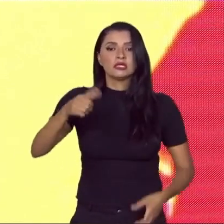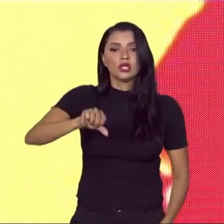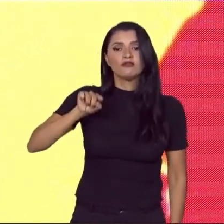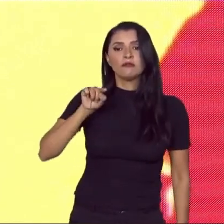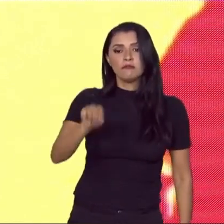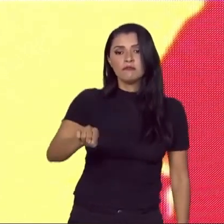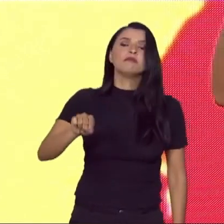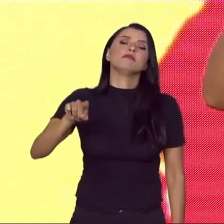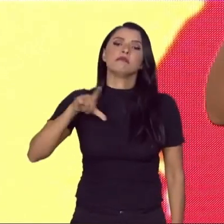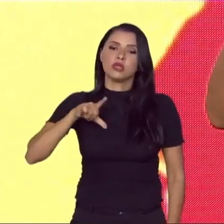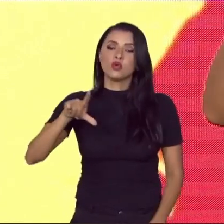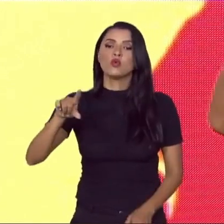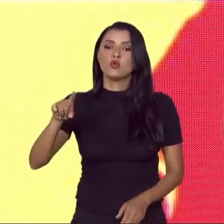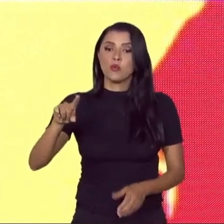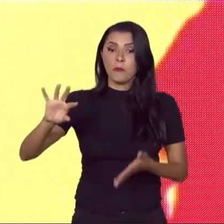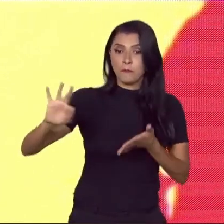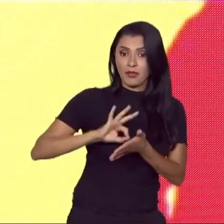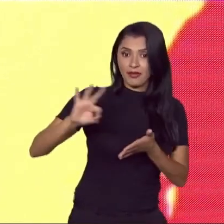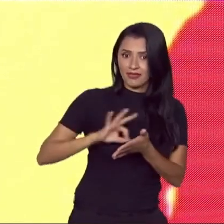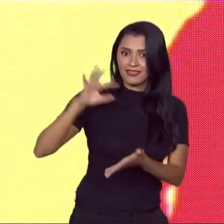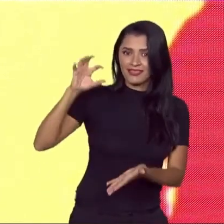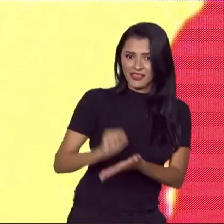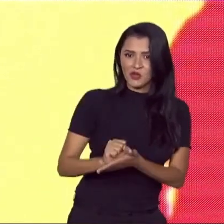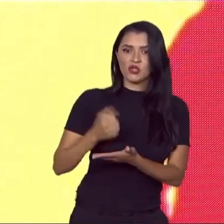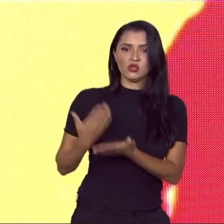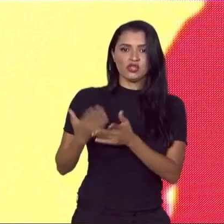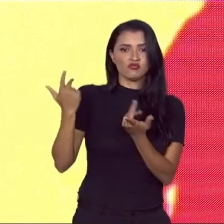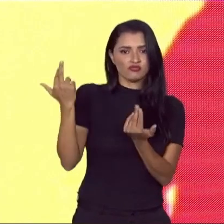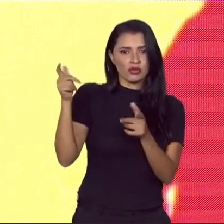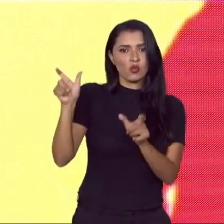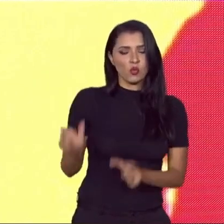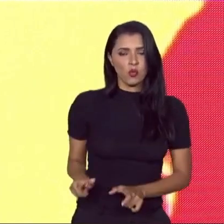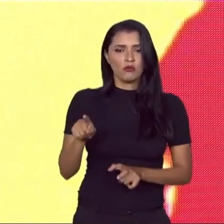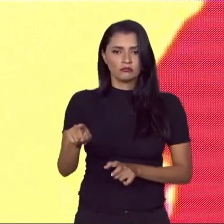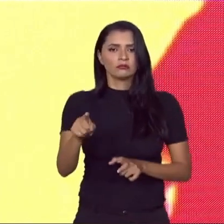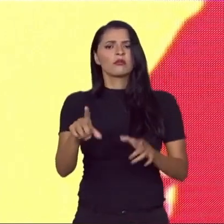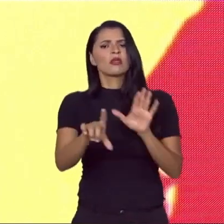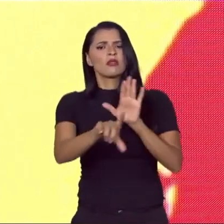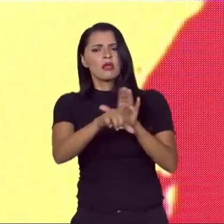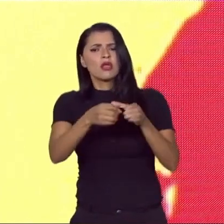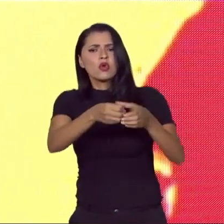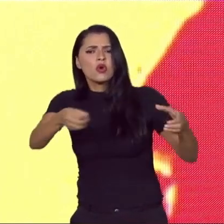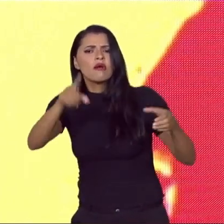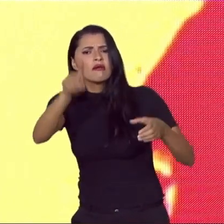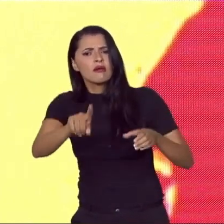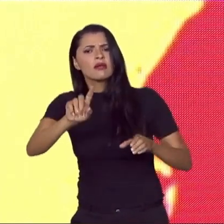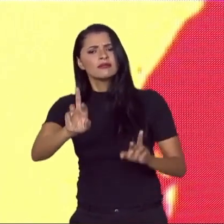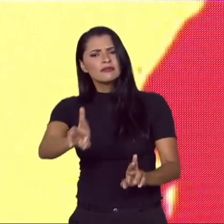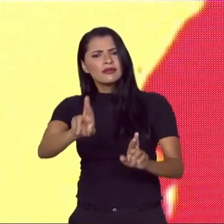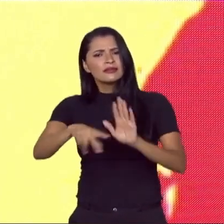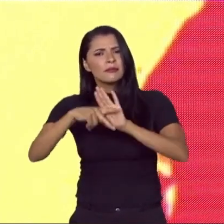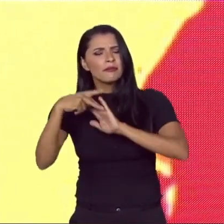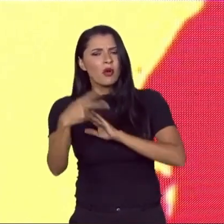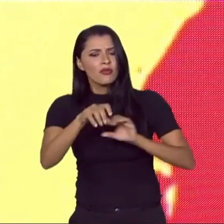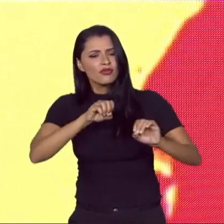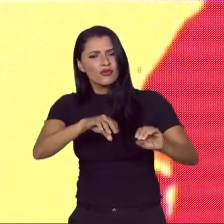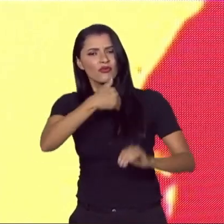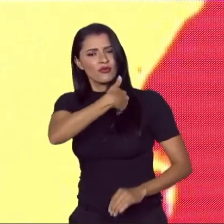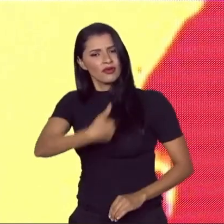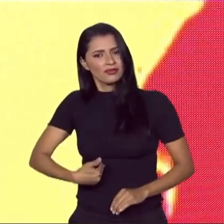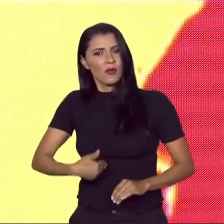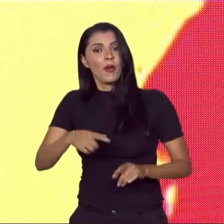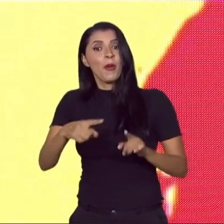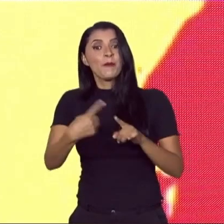19.093 matrículas de estudantes nessa condição. A lei de cotas é uma esperança na educação pública, pois, antes de